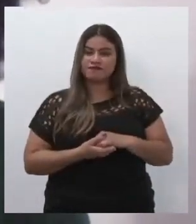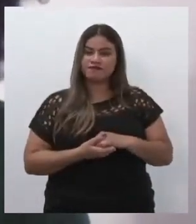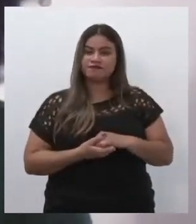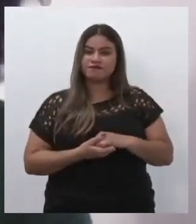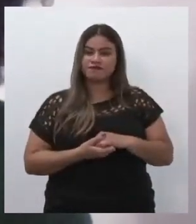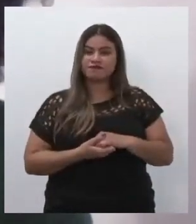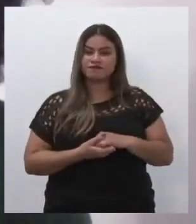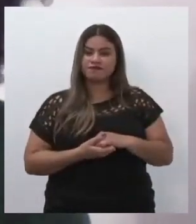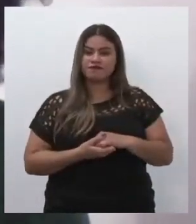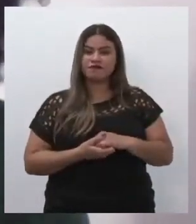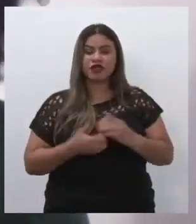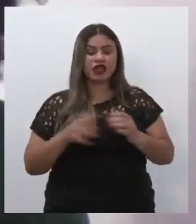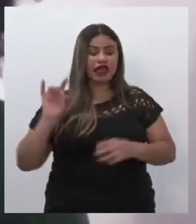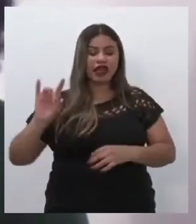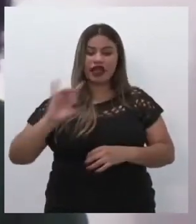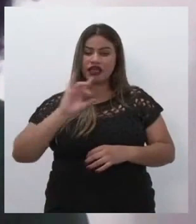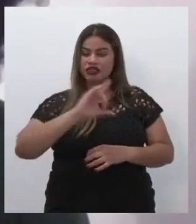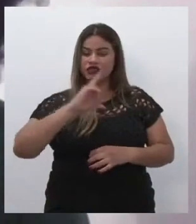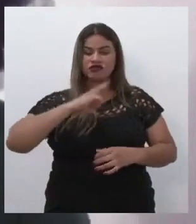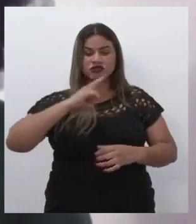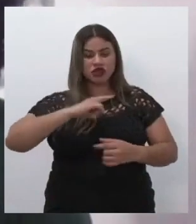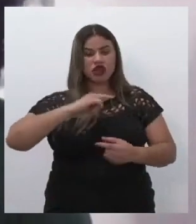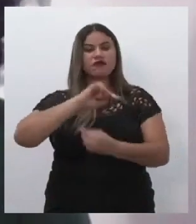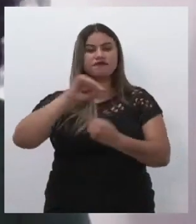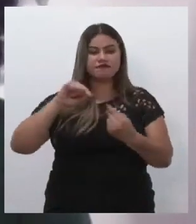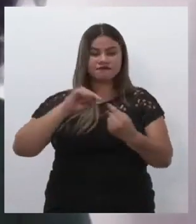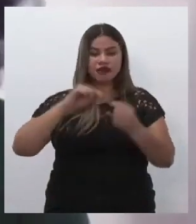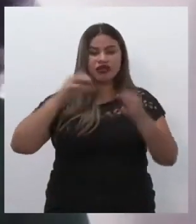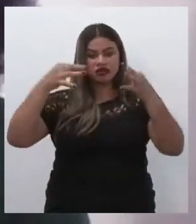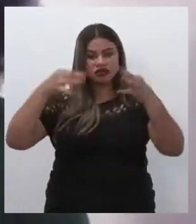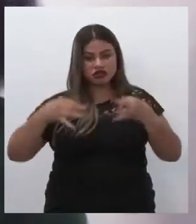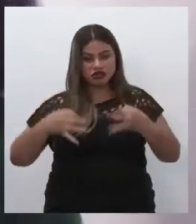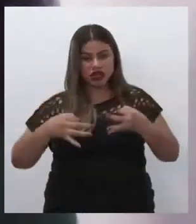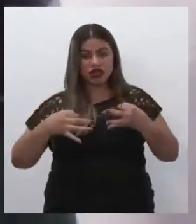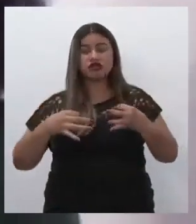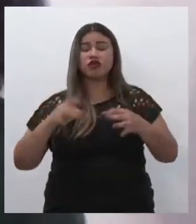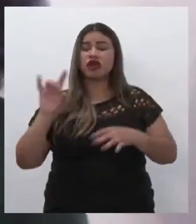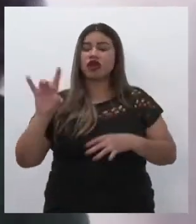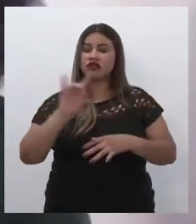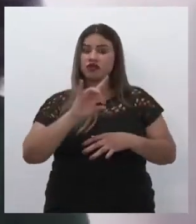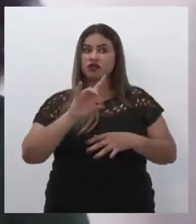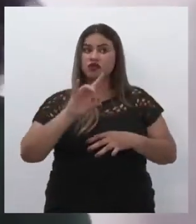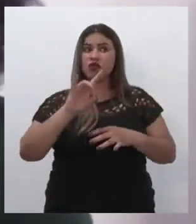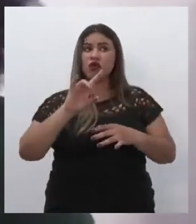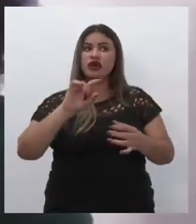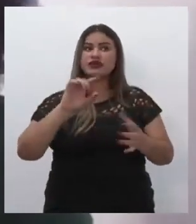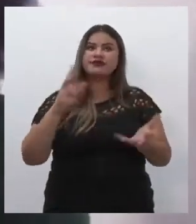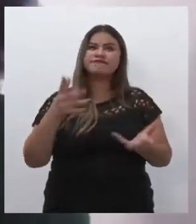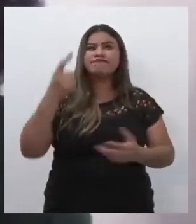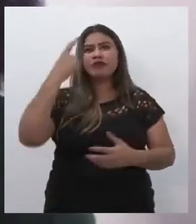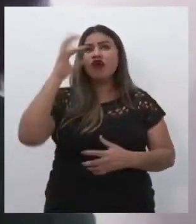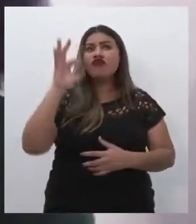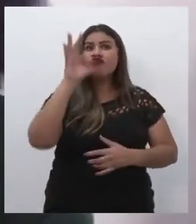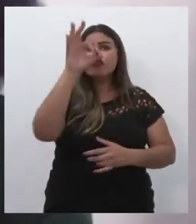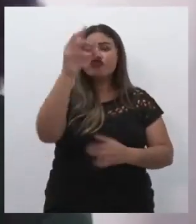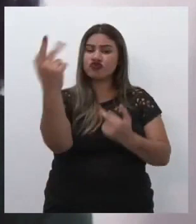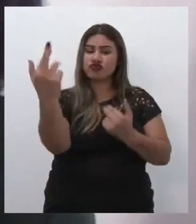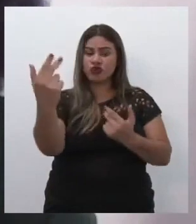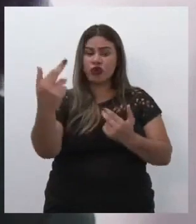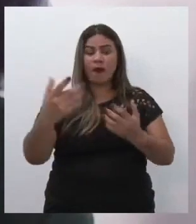está lançado, né? Cada um tem um objetivo, todos com um propósito em comum, mas cada um tem aí a sua